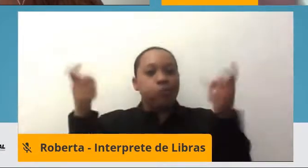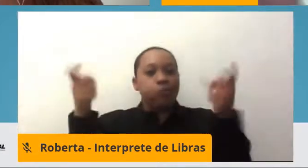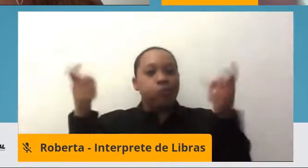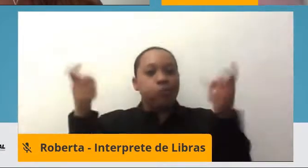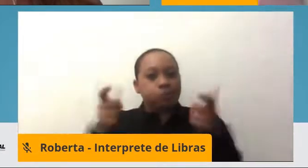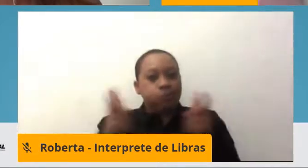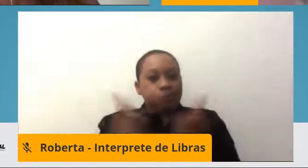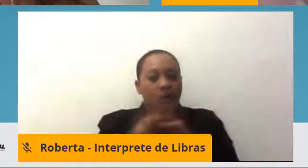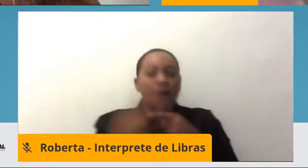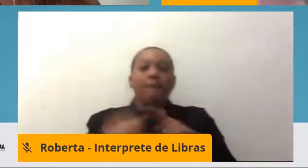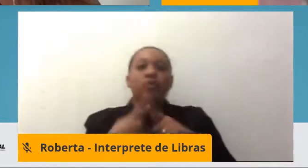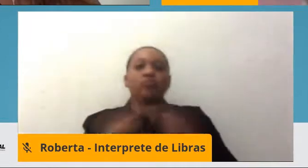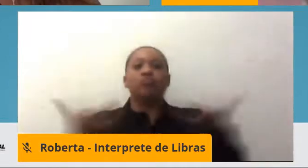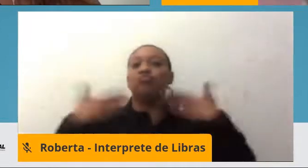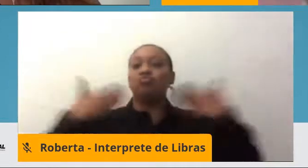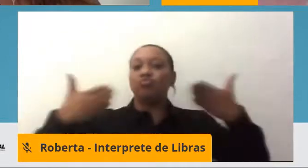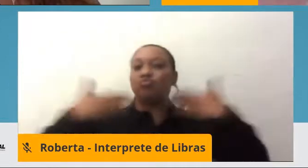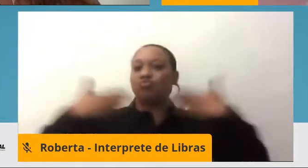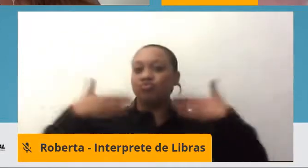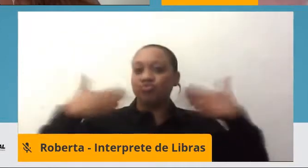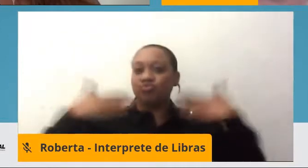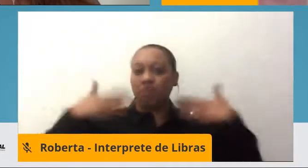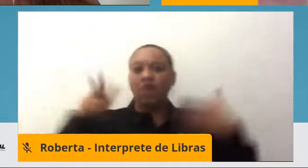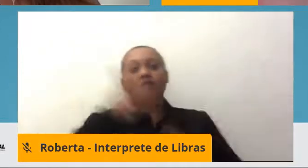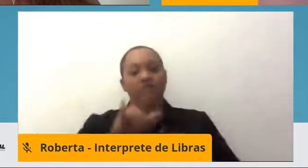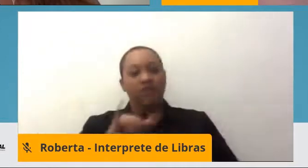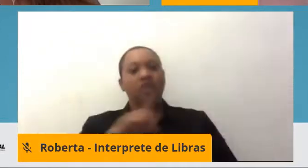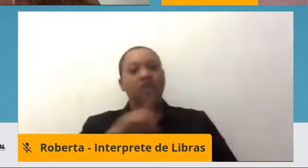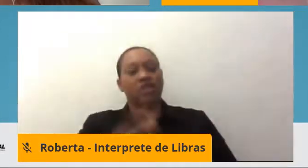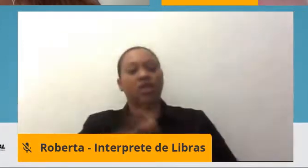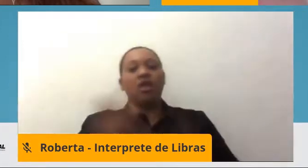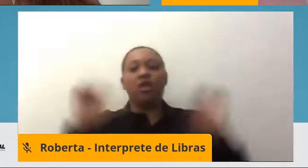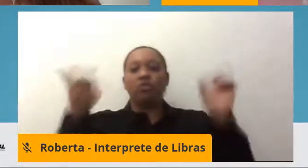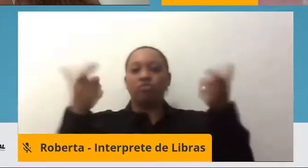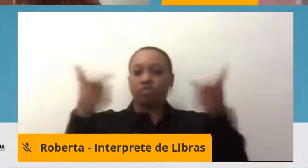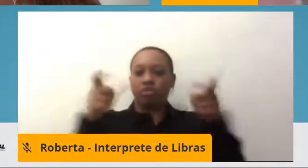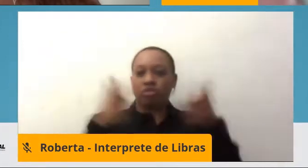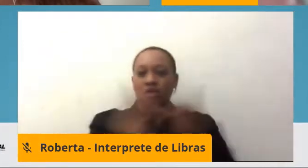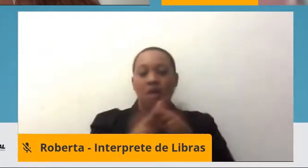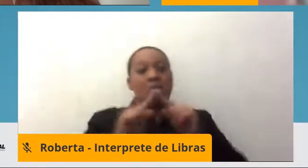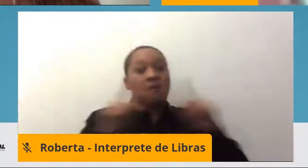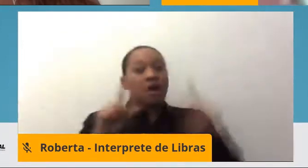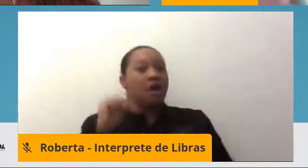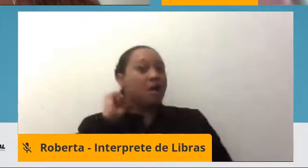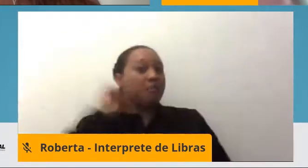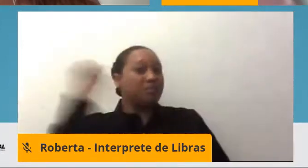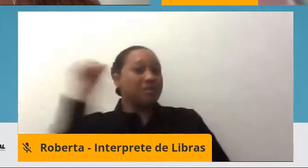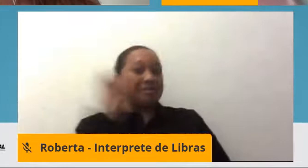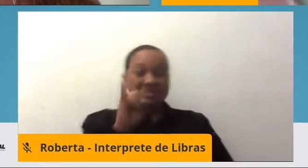casos, mas lá para abril do ano que vem, se a gente não controlar, os casos vão voltar. Então eu espero que até lá a gente